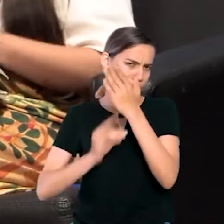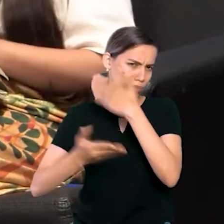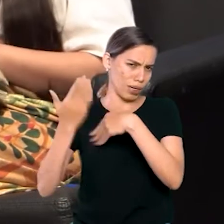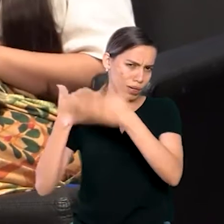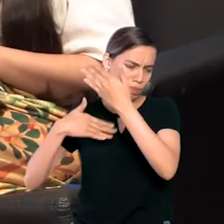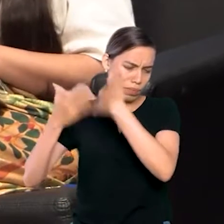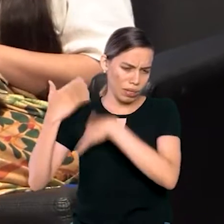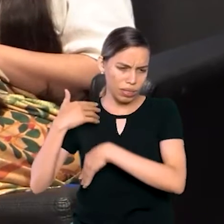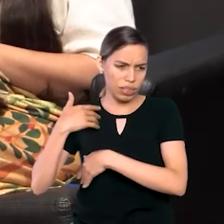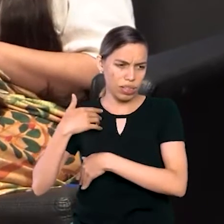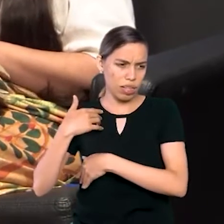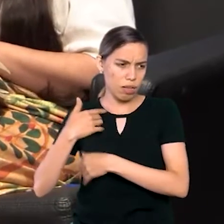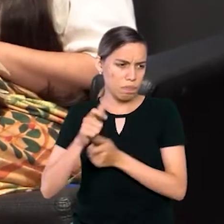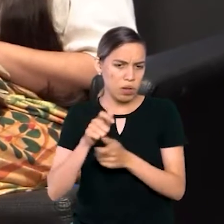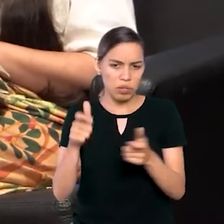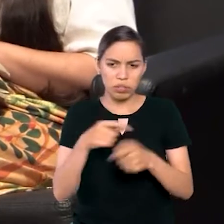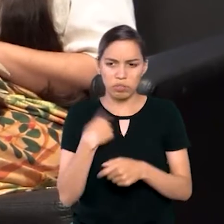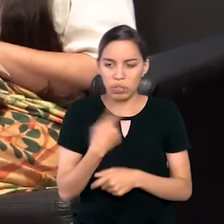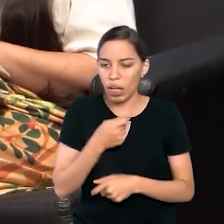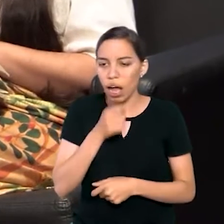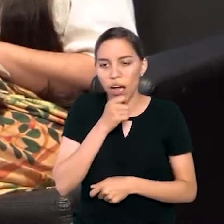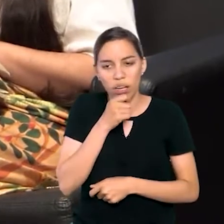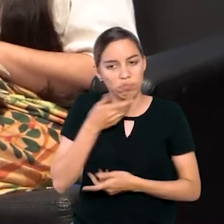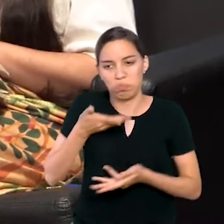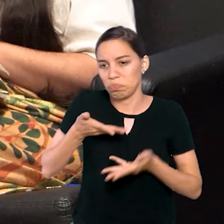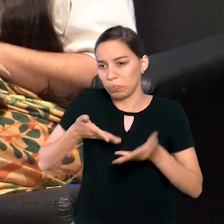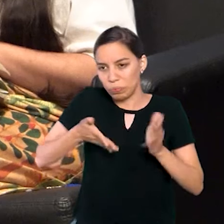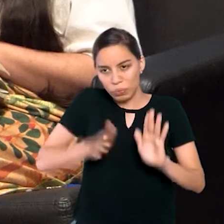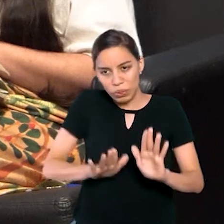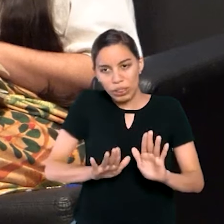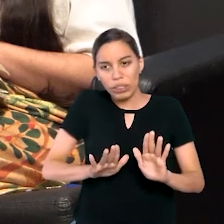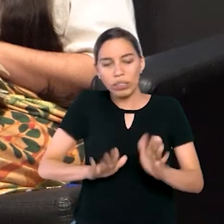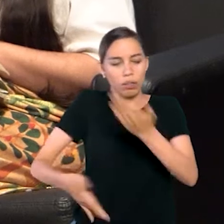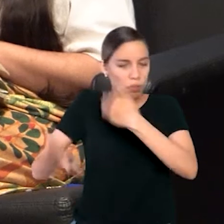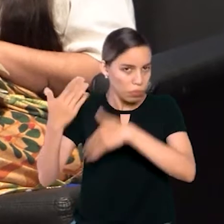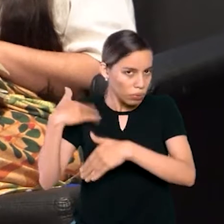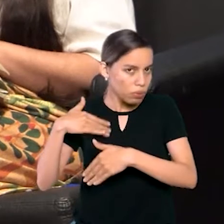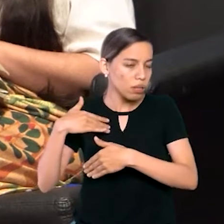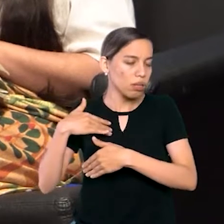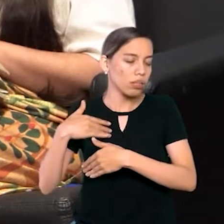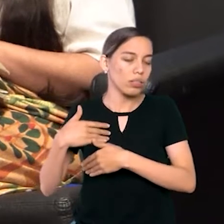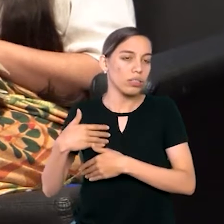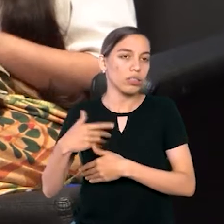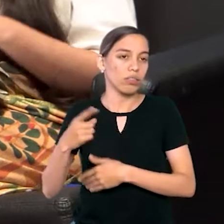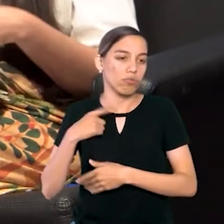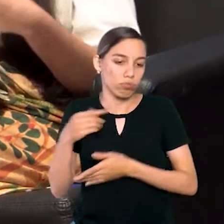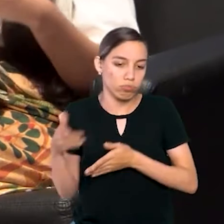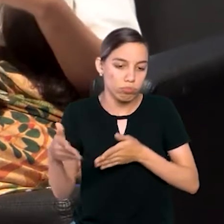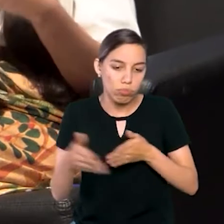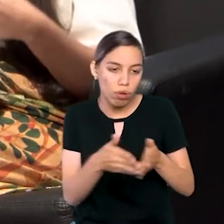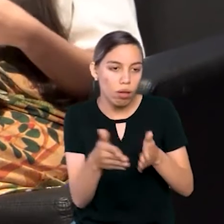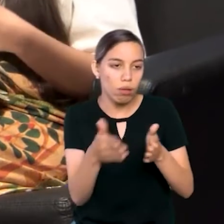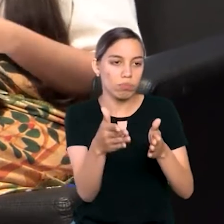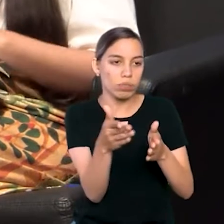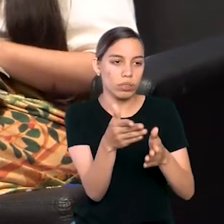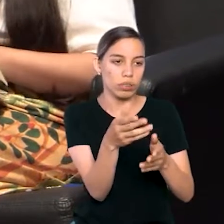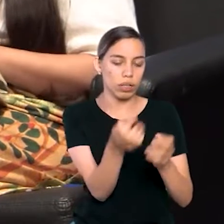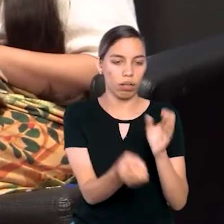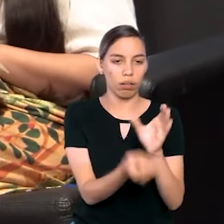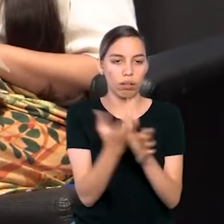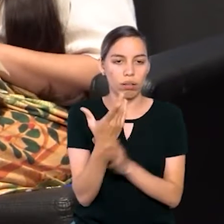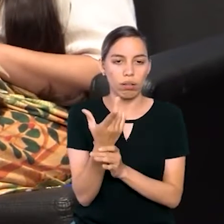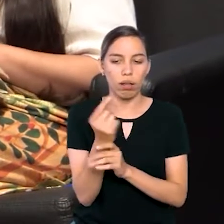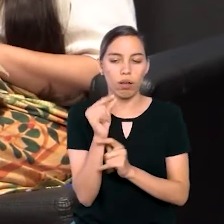de nós aqui tivesse nascido, né, desses caminhos mesmo de criar pouco a pouco